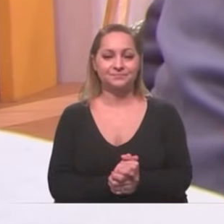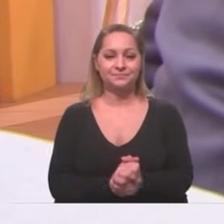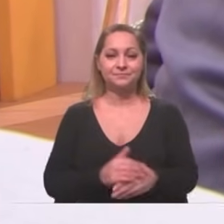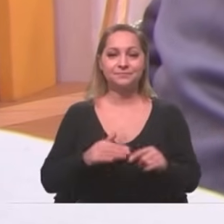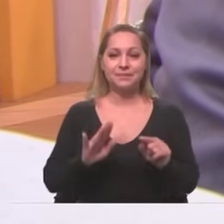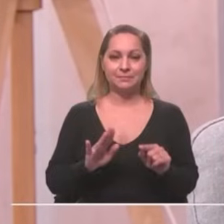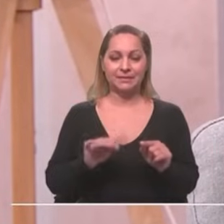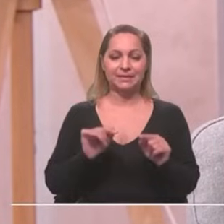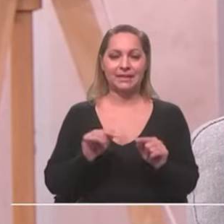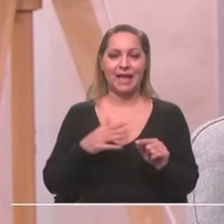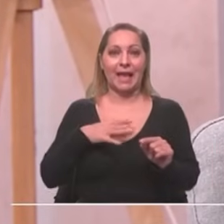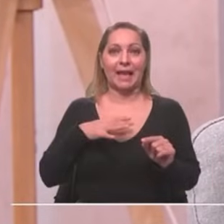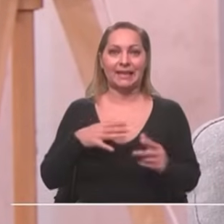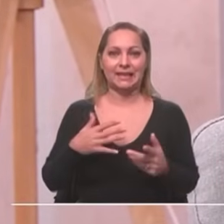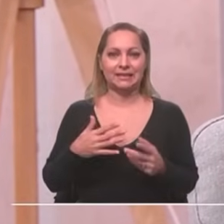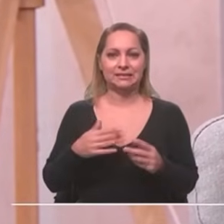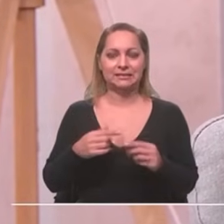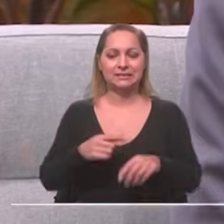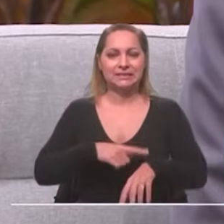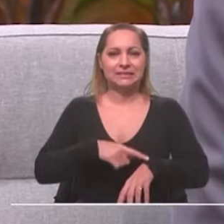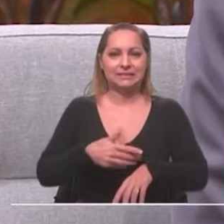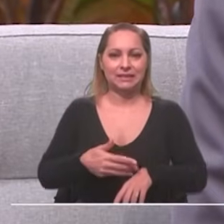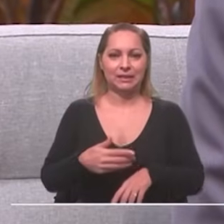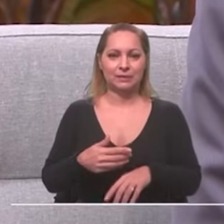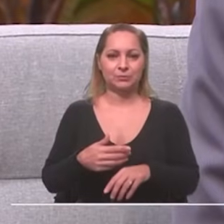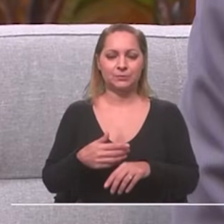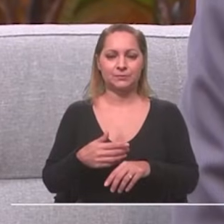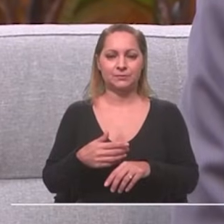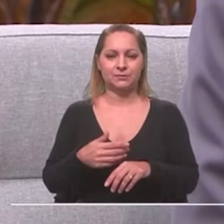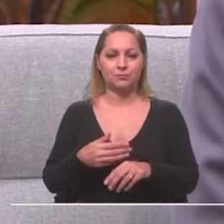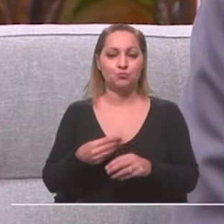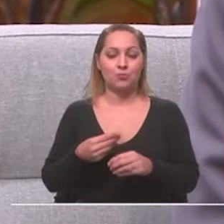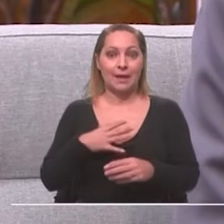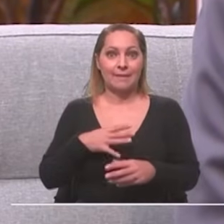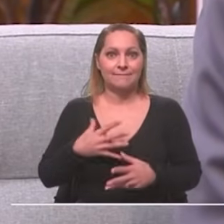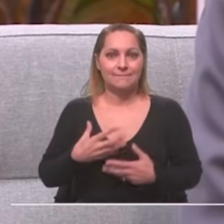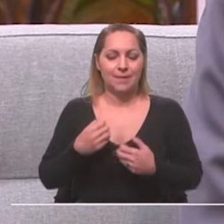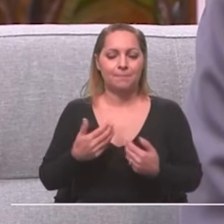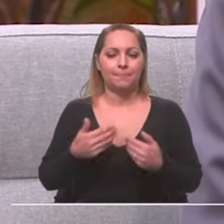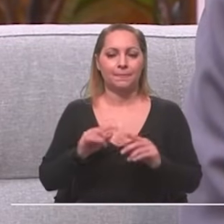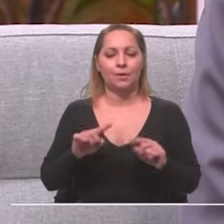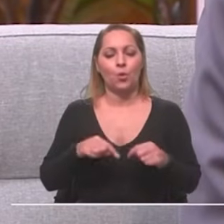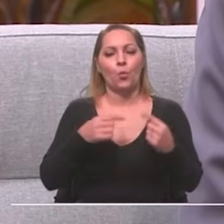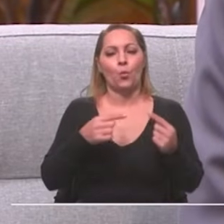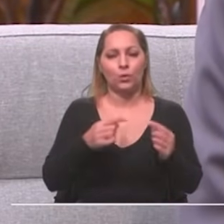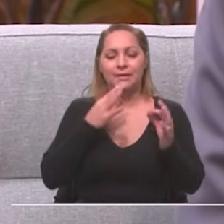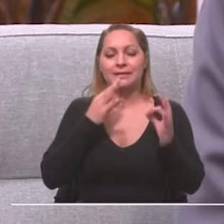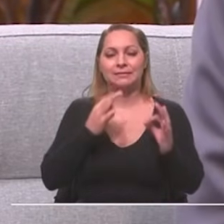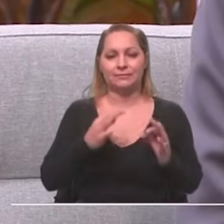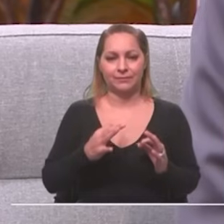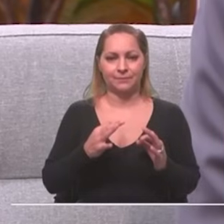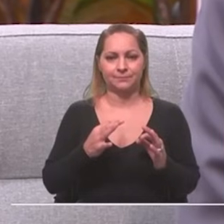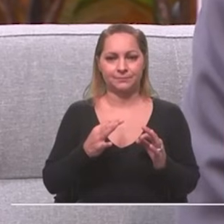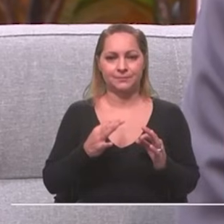coisa é ansiarmos por este momento, querermos muito, desejarmos. outra coisa é depois efetivamente passarmos